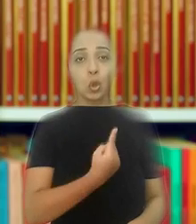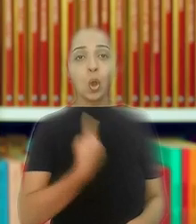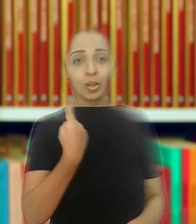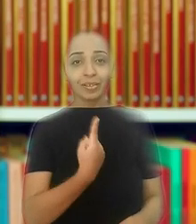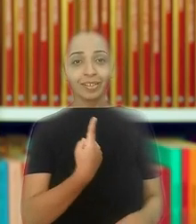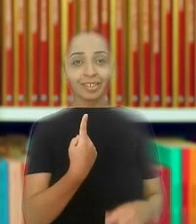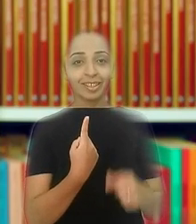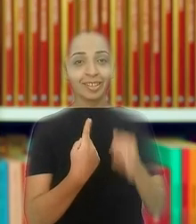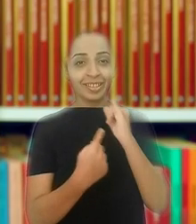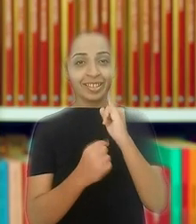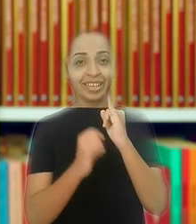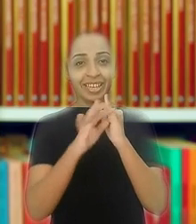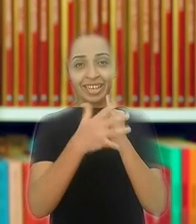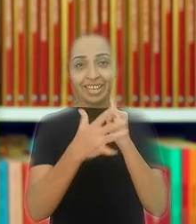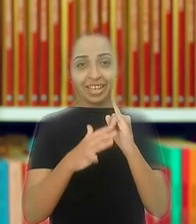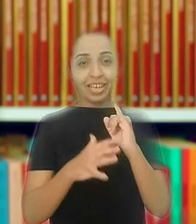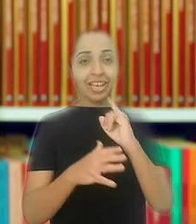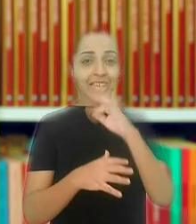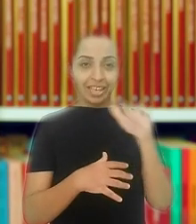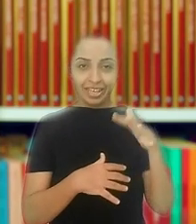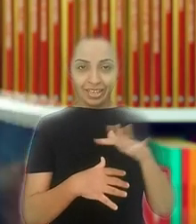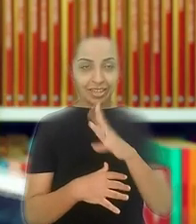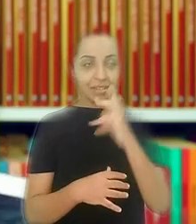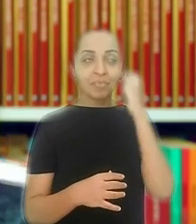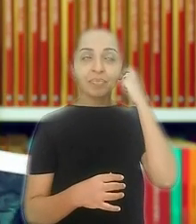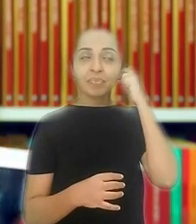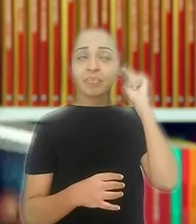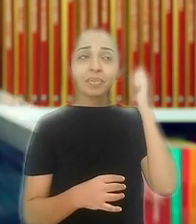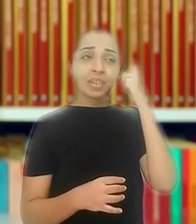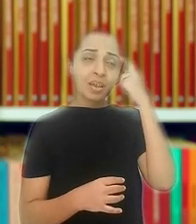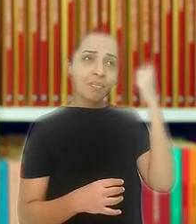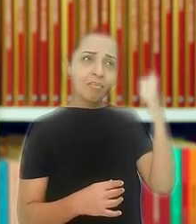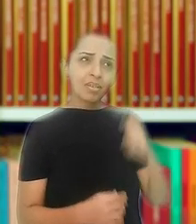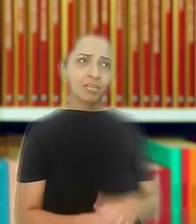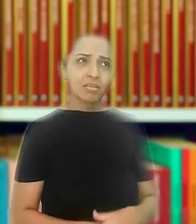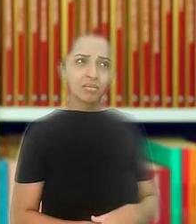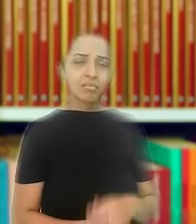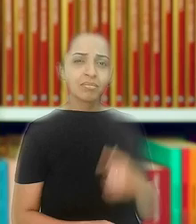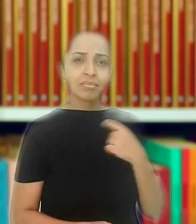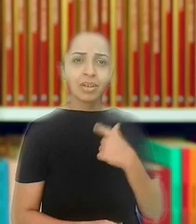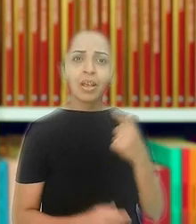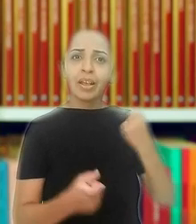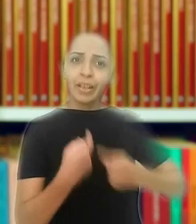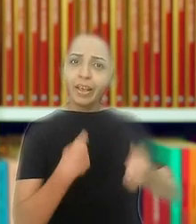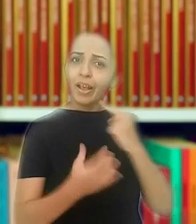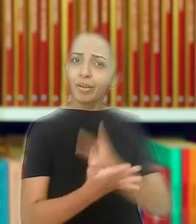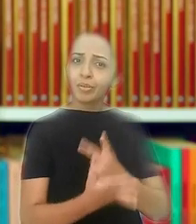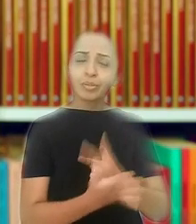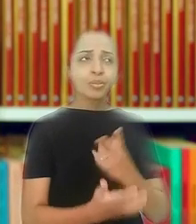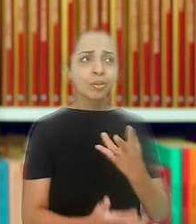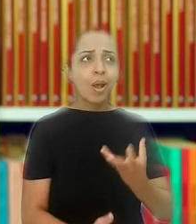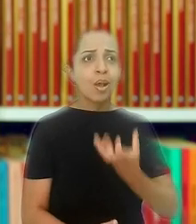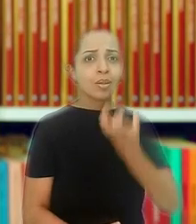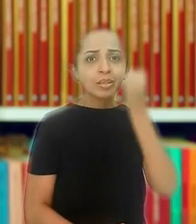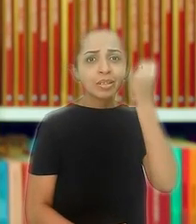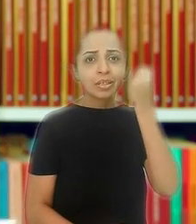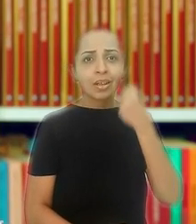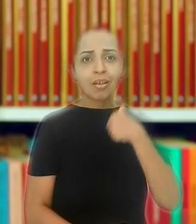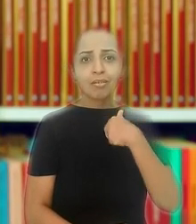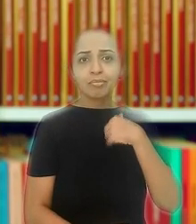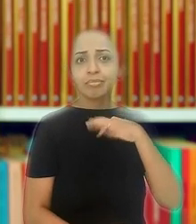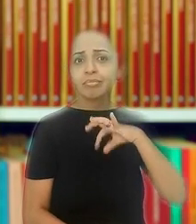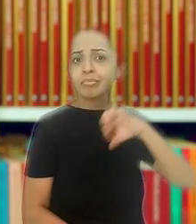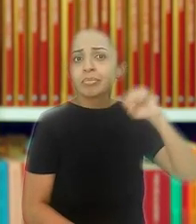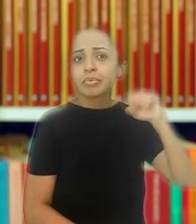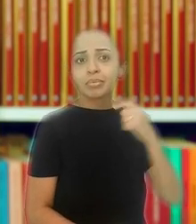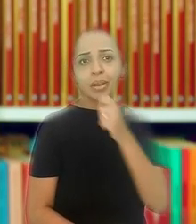continuava e o resolve cria recria os acontecimentos dessa dessa desse